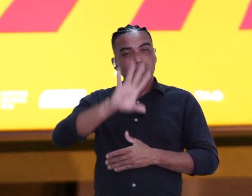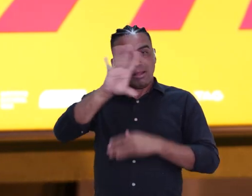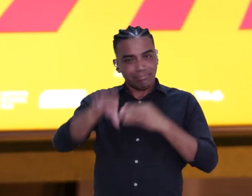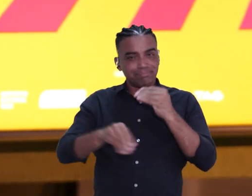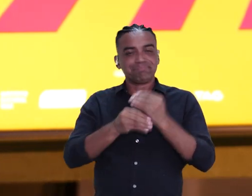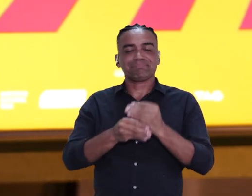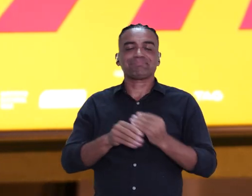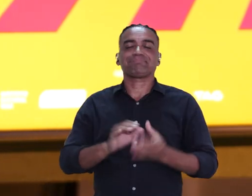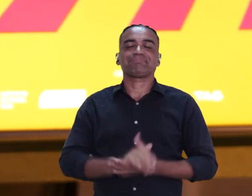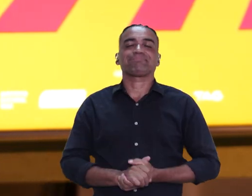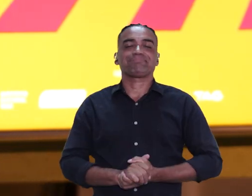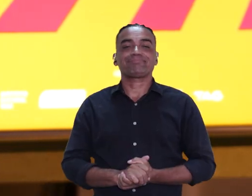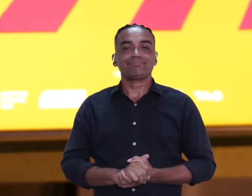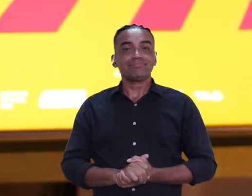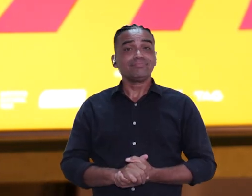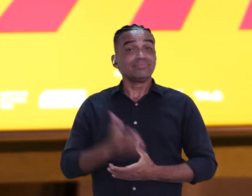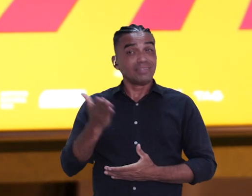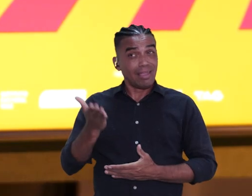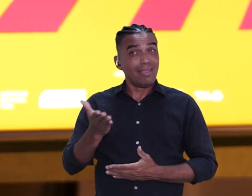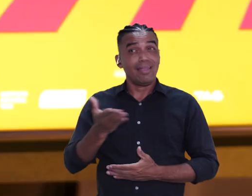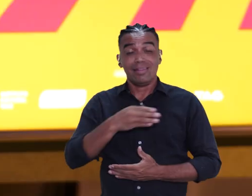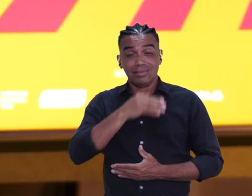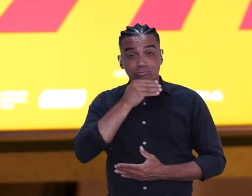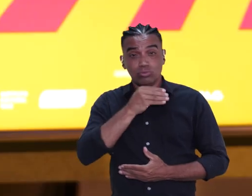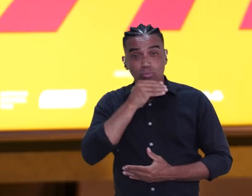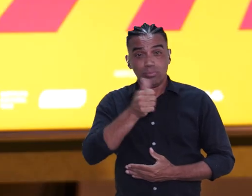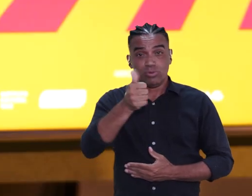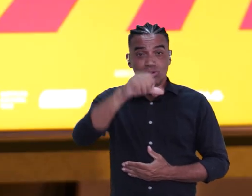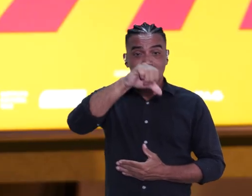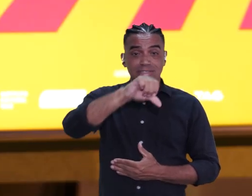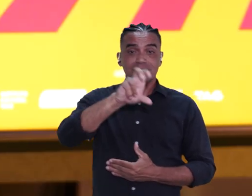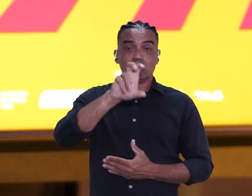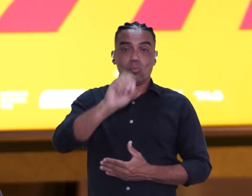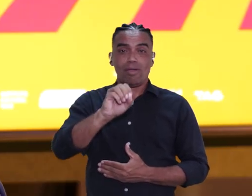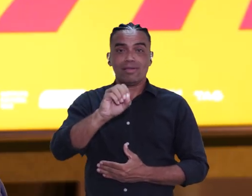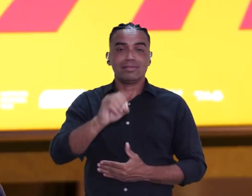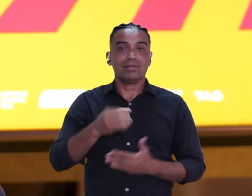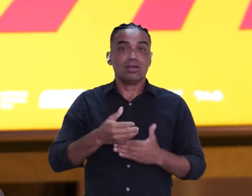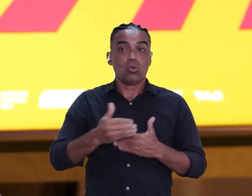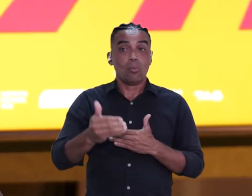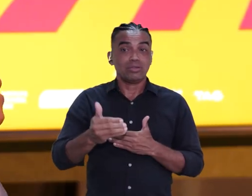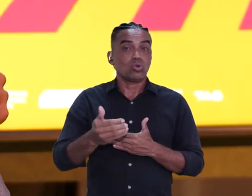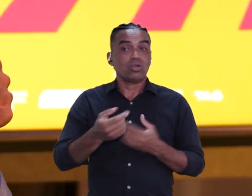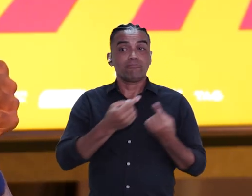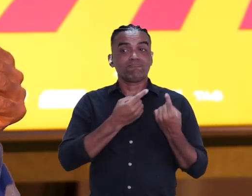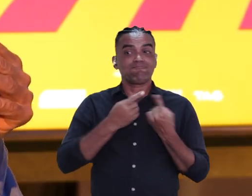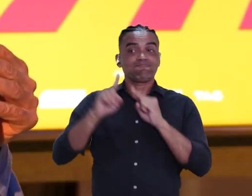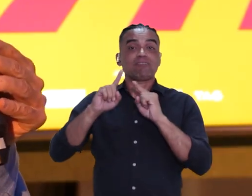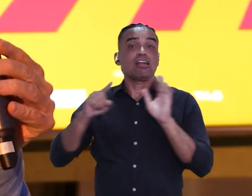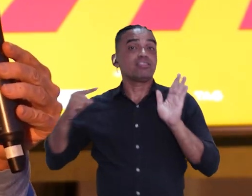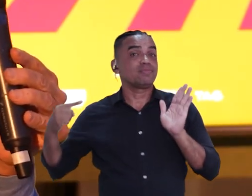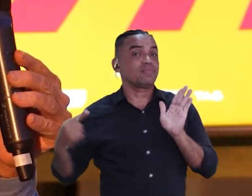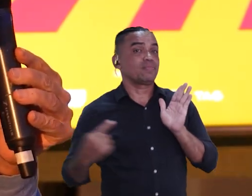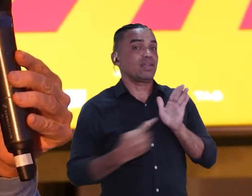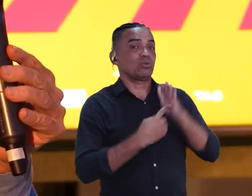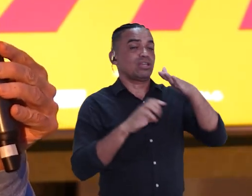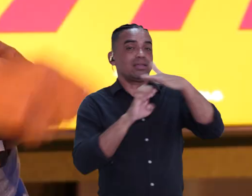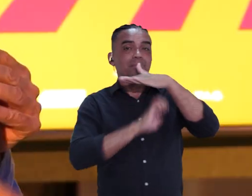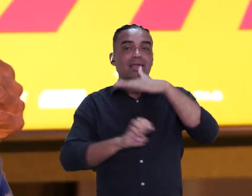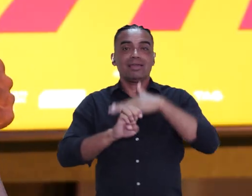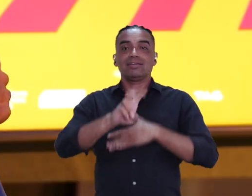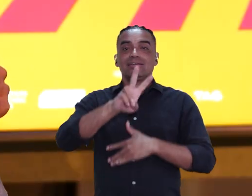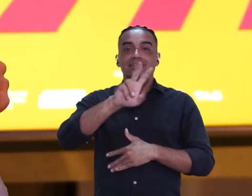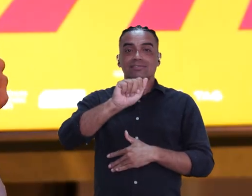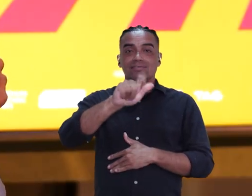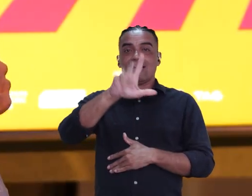isto, ele, nos anos 50, ele começou a atacar, denunciar a Companhia Vale do